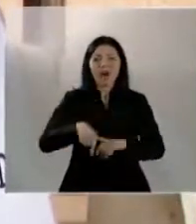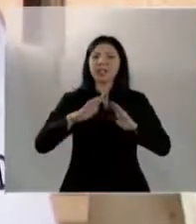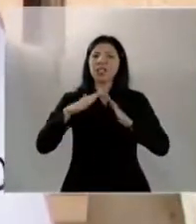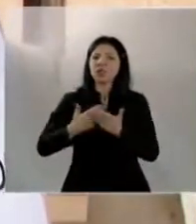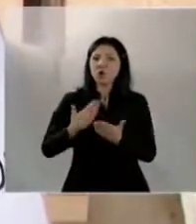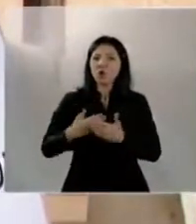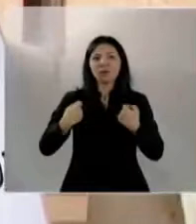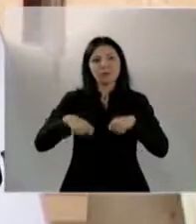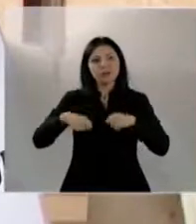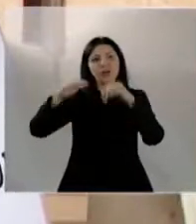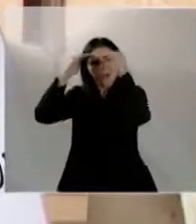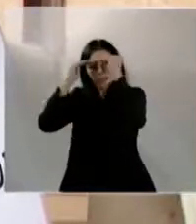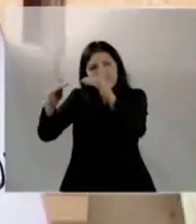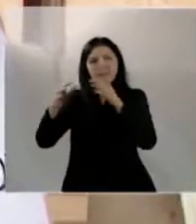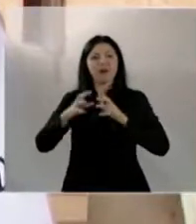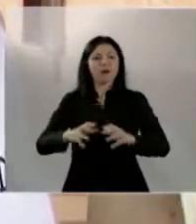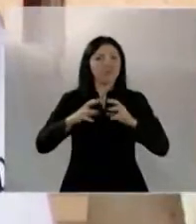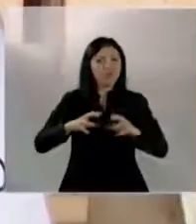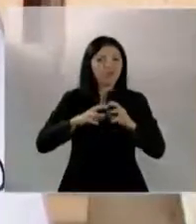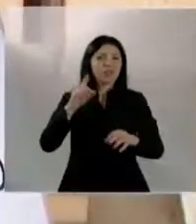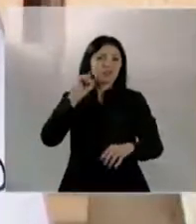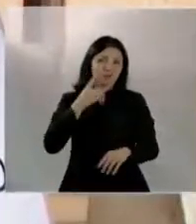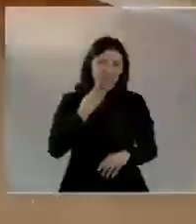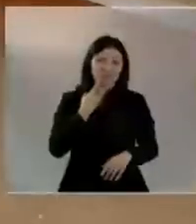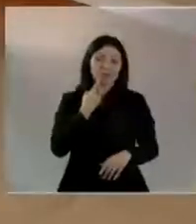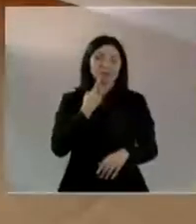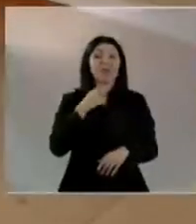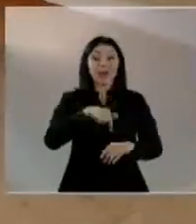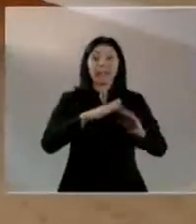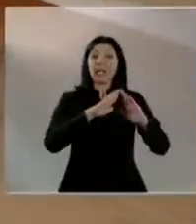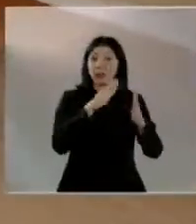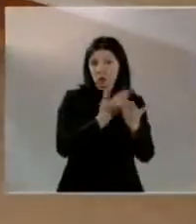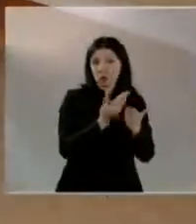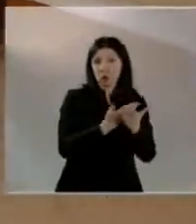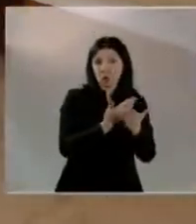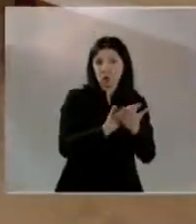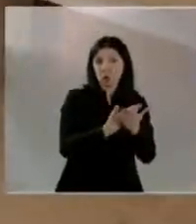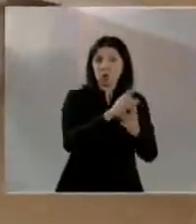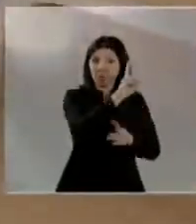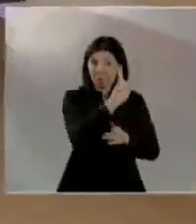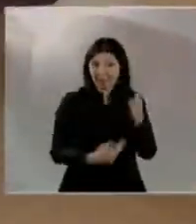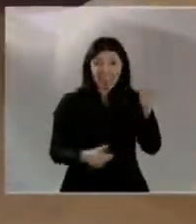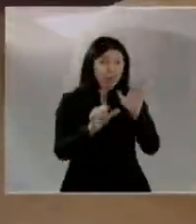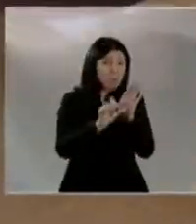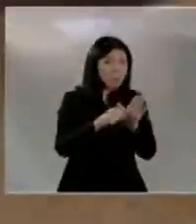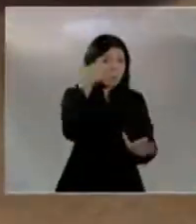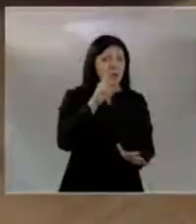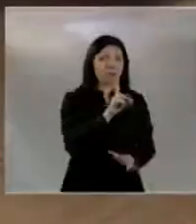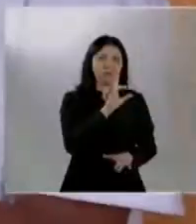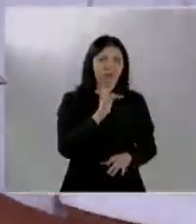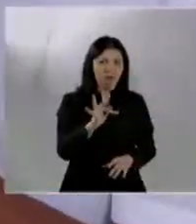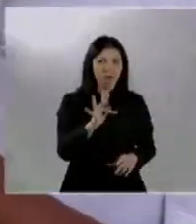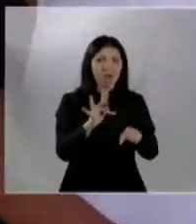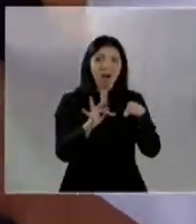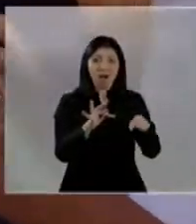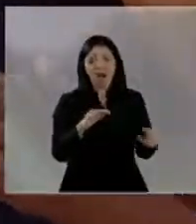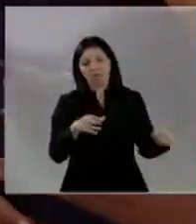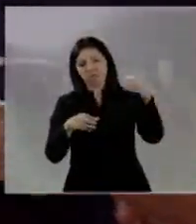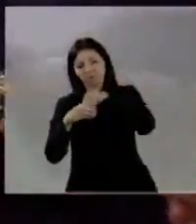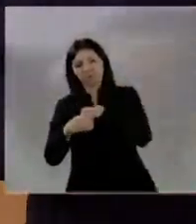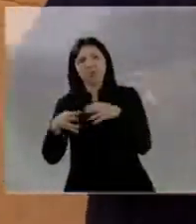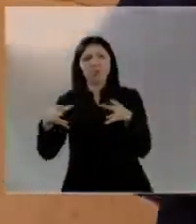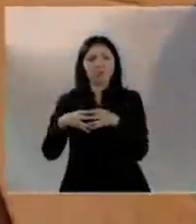nossa escola, a gente tem que respeitar a convivência com eles. Essa escola é a primeira do Distrito Federal com esse perfil. Está entre